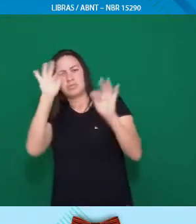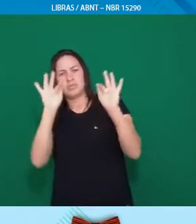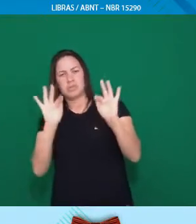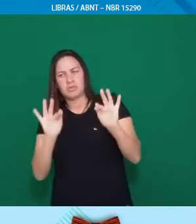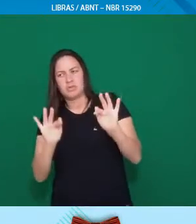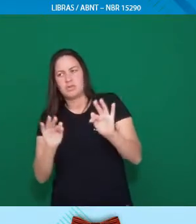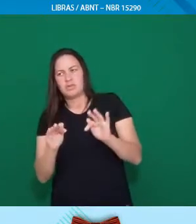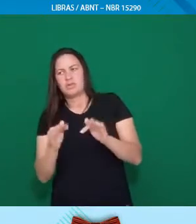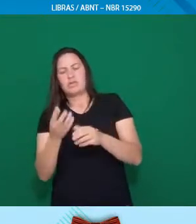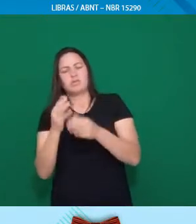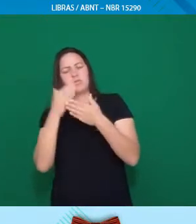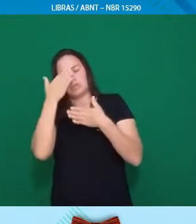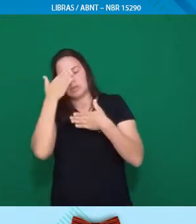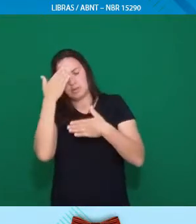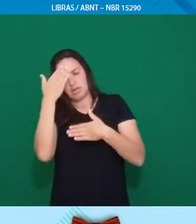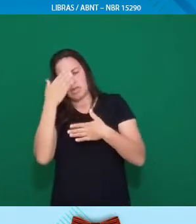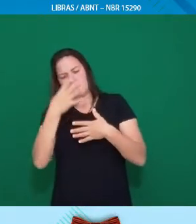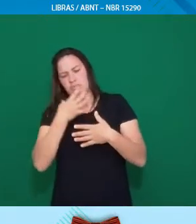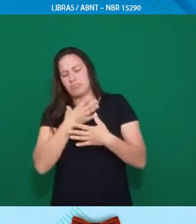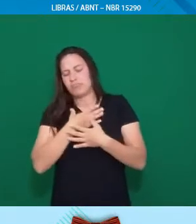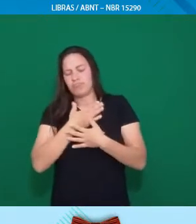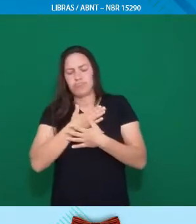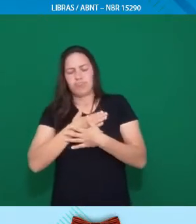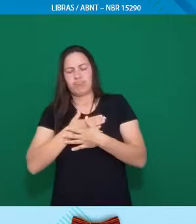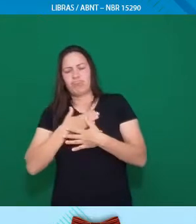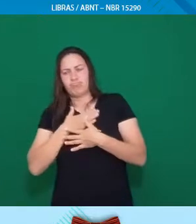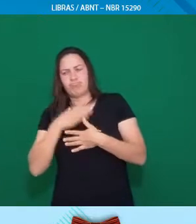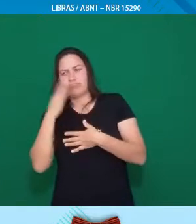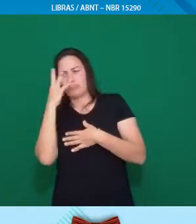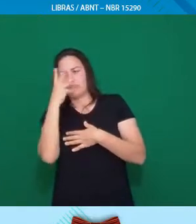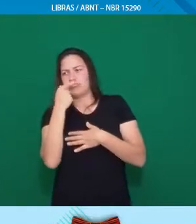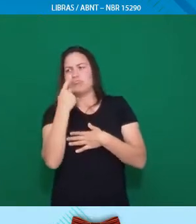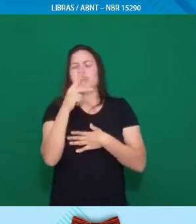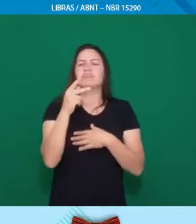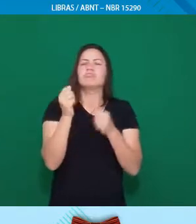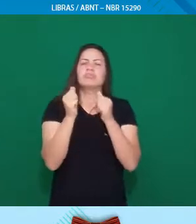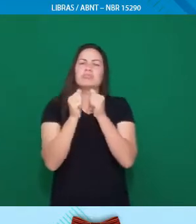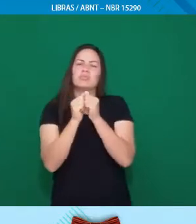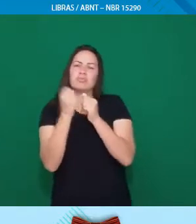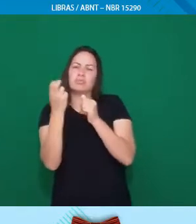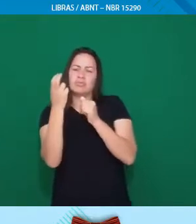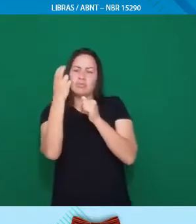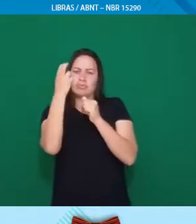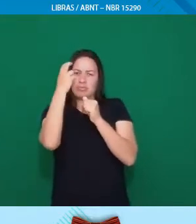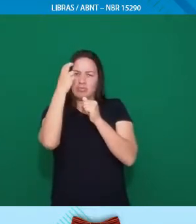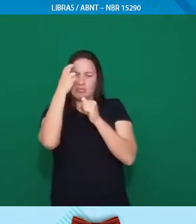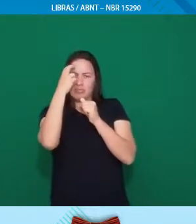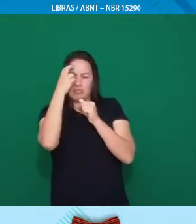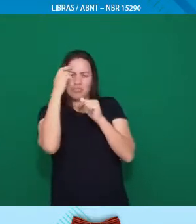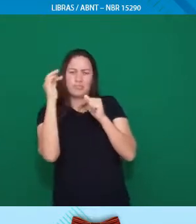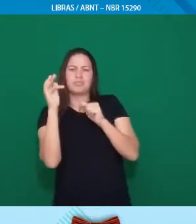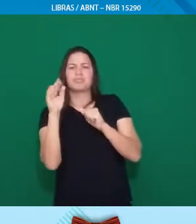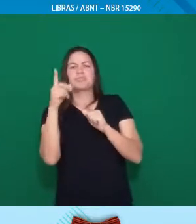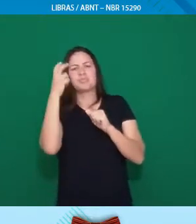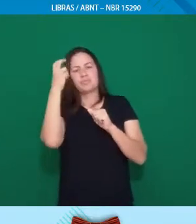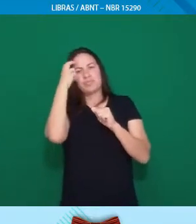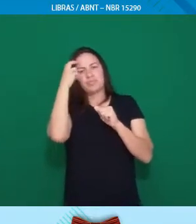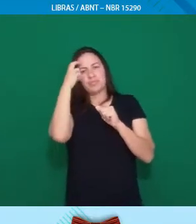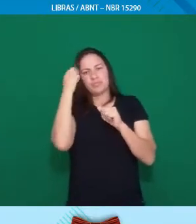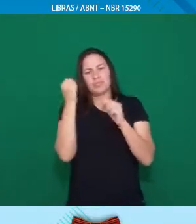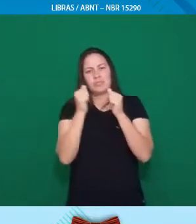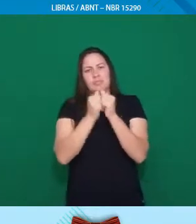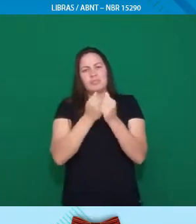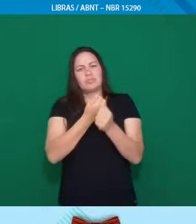felicidade muita gratidão com você e como é bonito né Marli você mesmo não estamos na Fundação